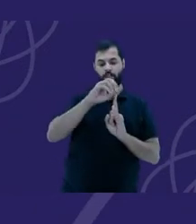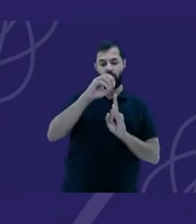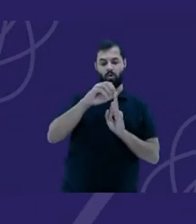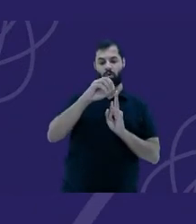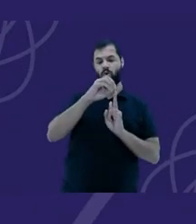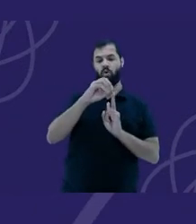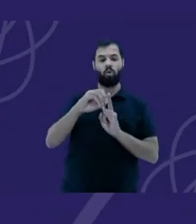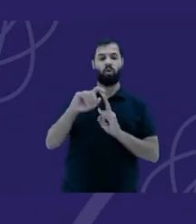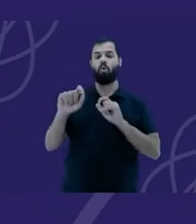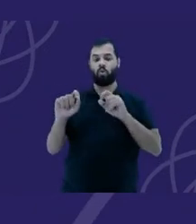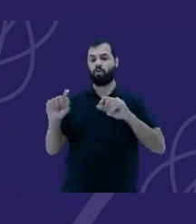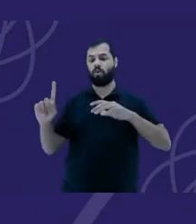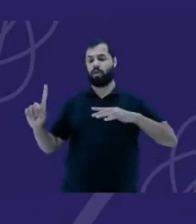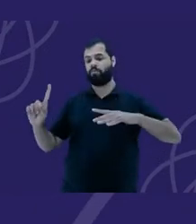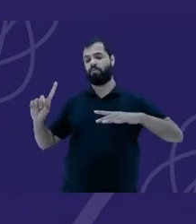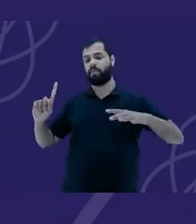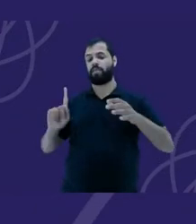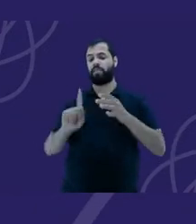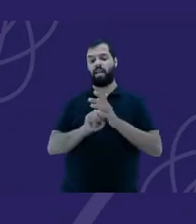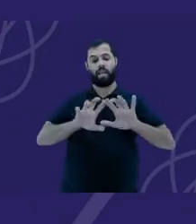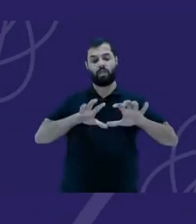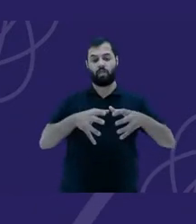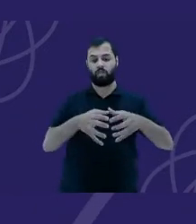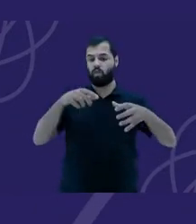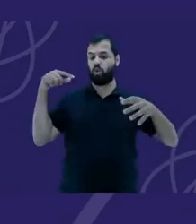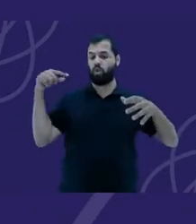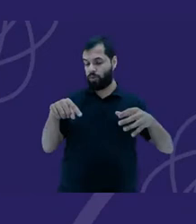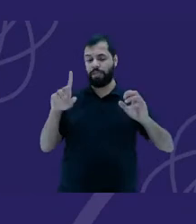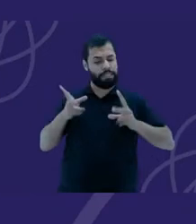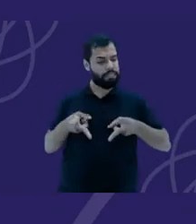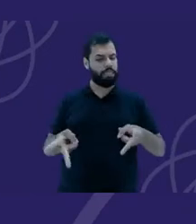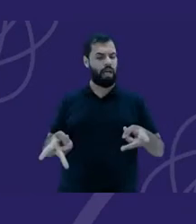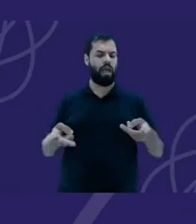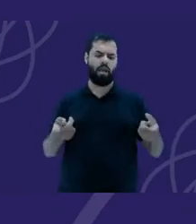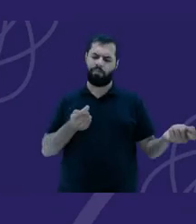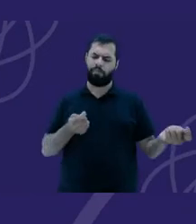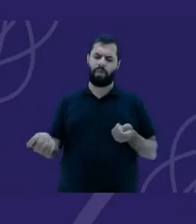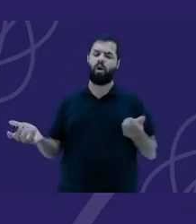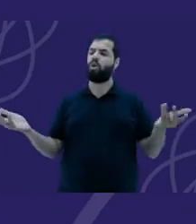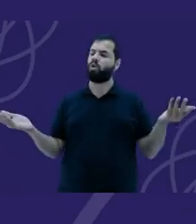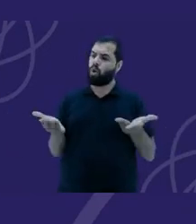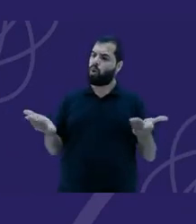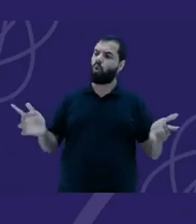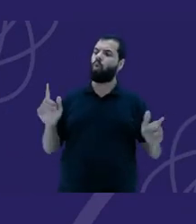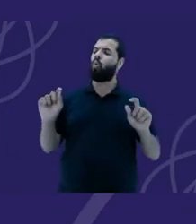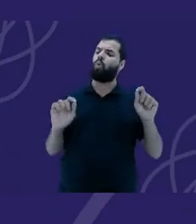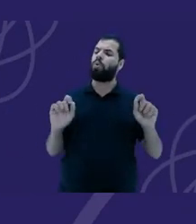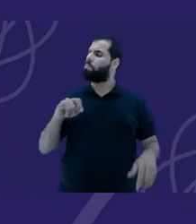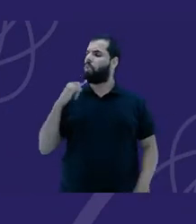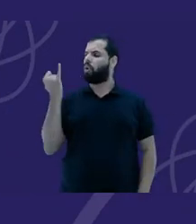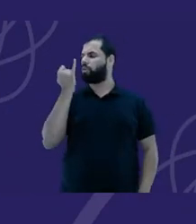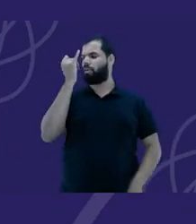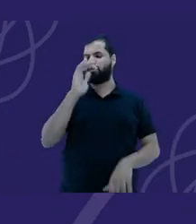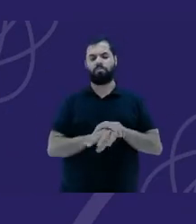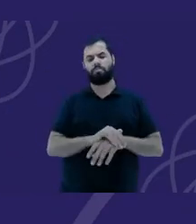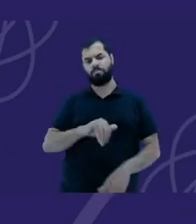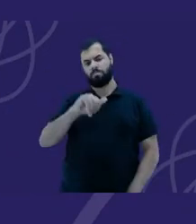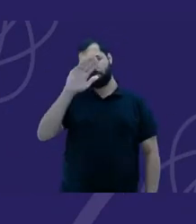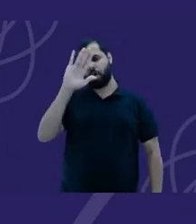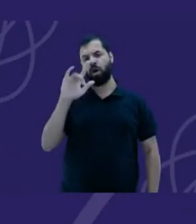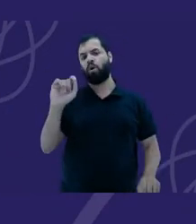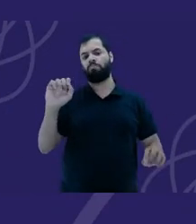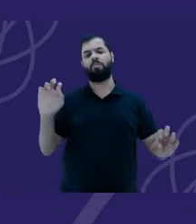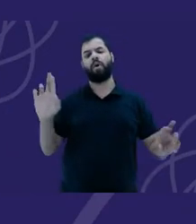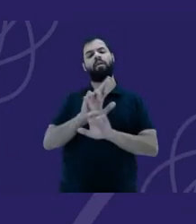está dentro da gente, ele sempre esteve, né, e hoje nós temos essa importância maior, né, com relação a